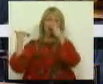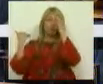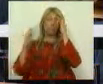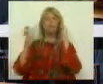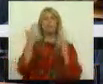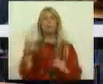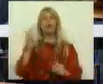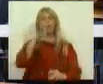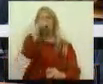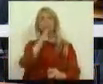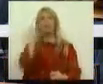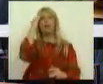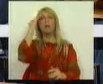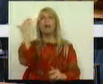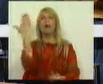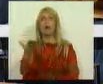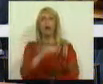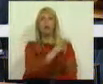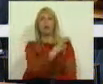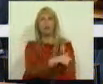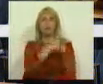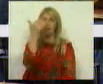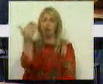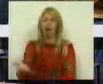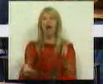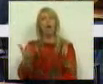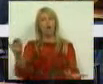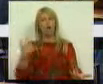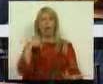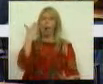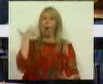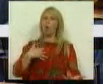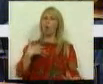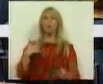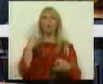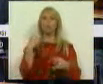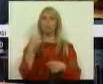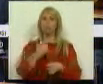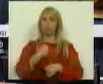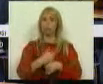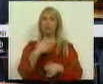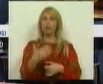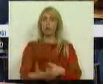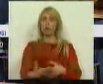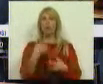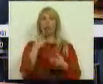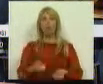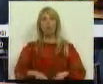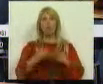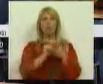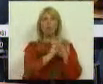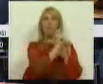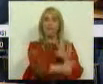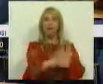tiveram a capacidade, a competência e o brio profissional de conseguir que esta prestação de desemprego chegasse a quem precisa